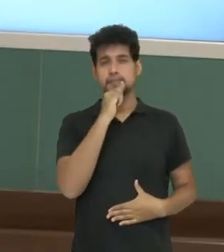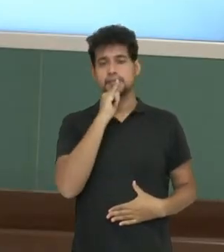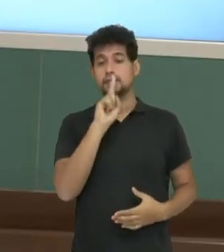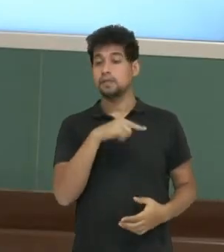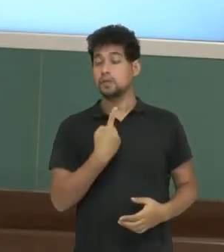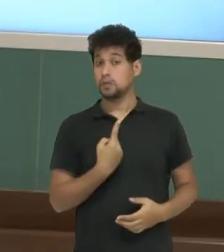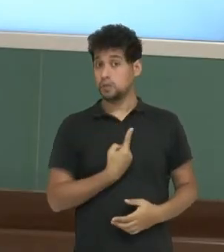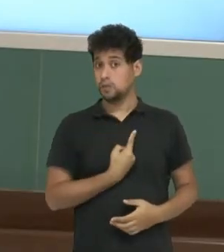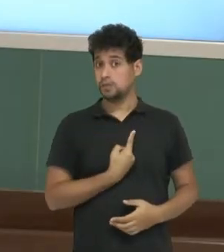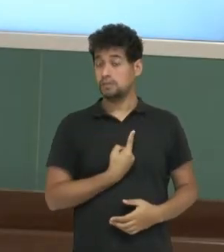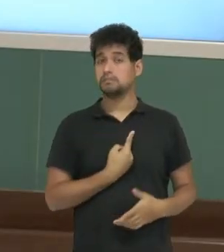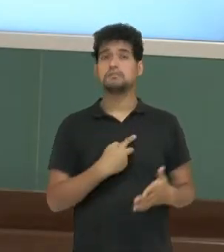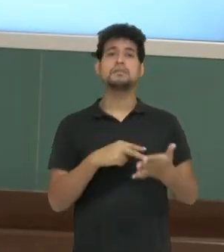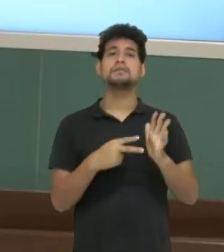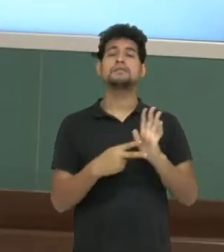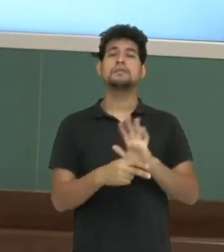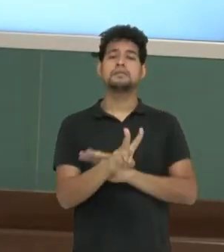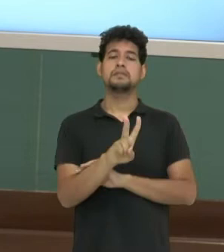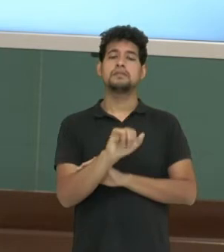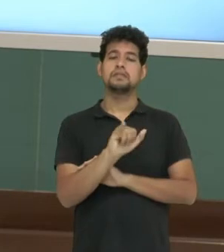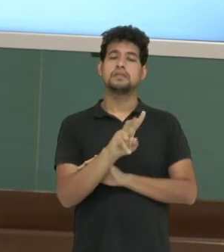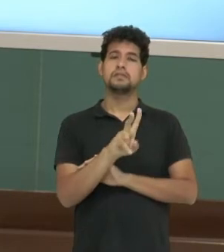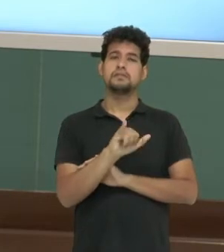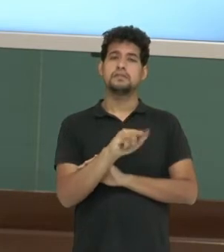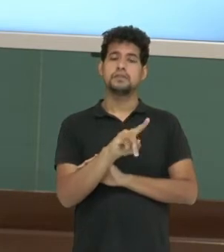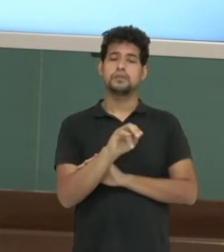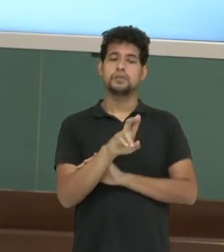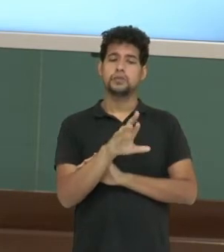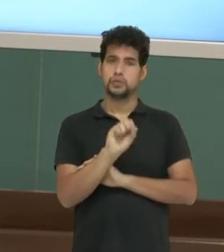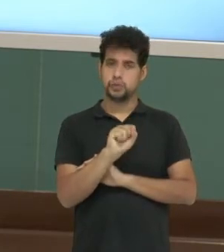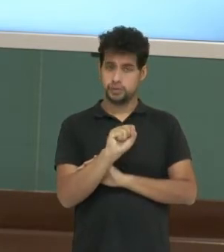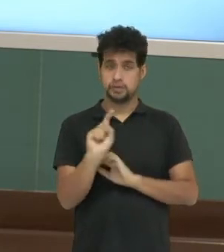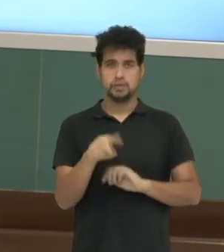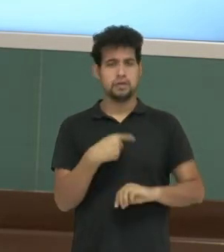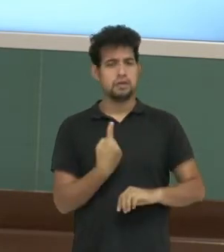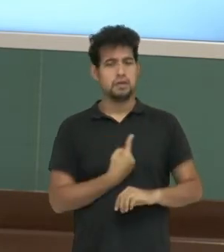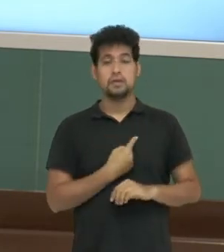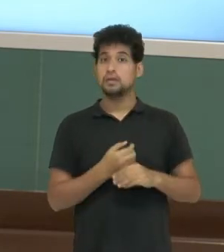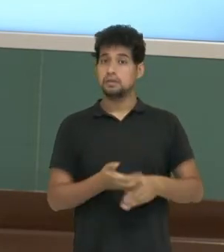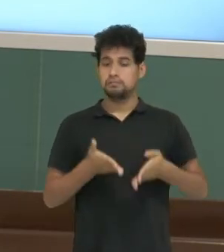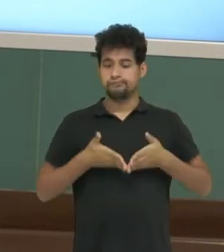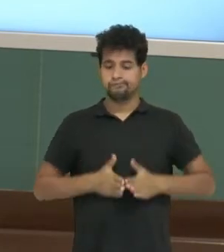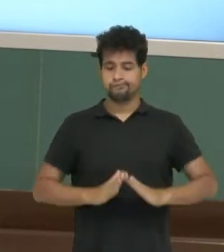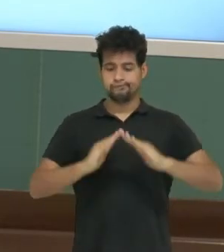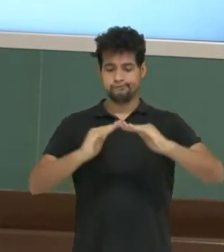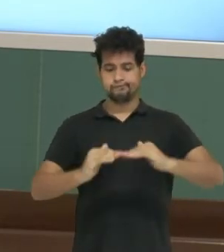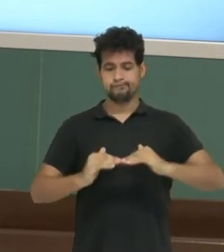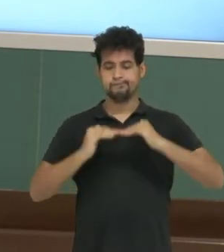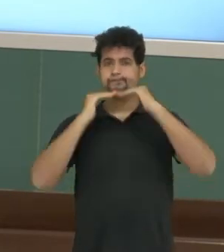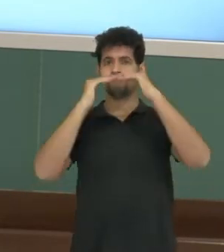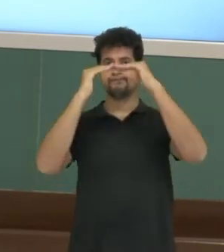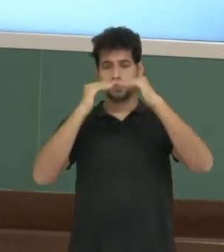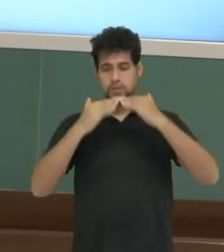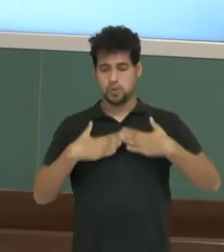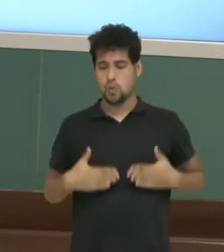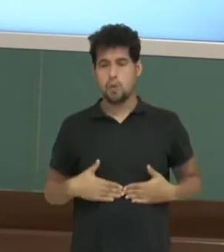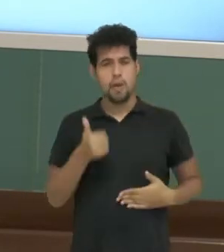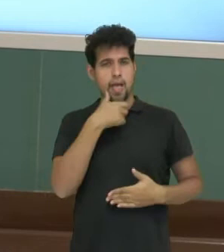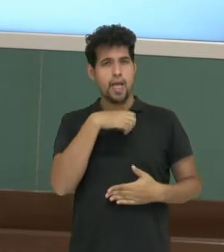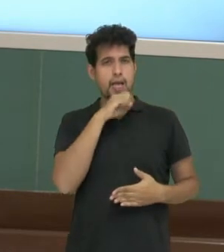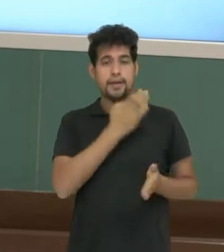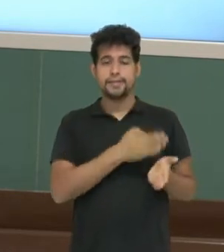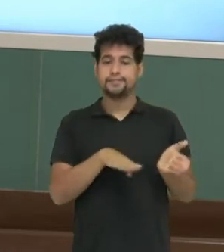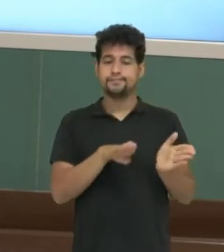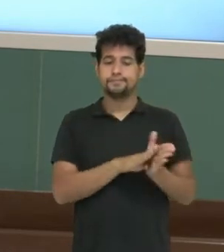né, somos seres vivíparos, né? Crescemos ali, se desenvolvendo ali dentro do corpo da mãe até que chega o